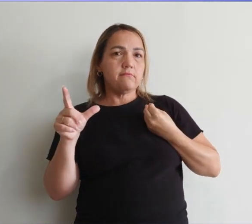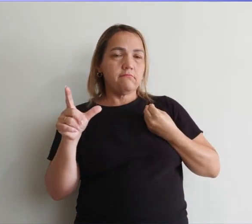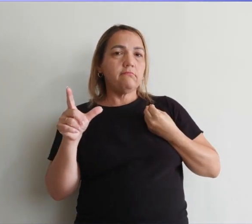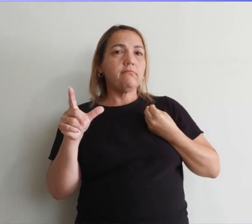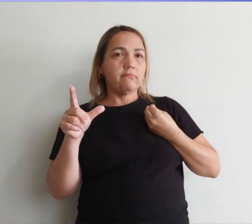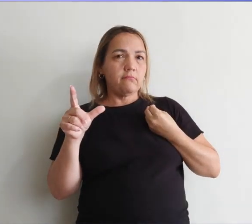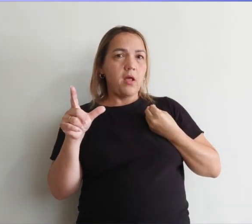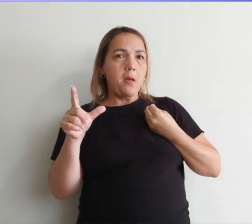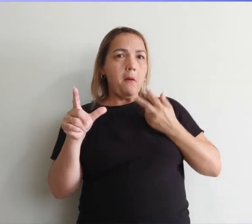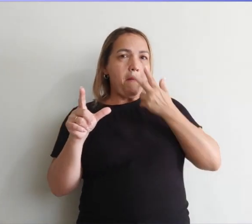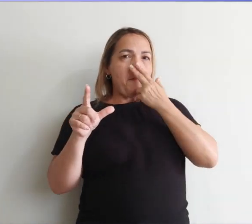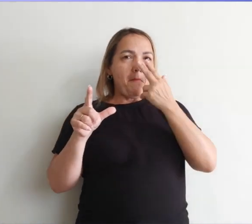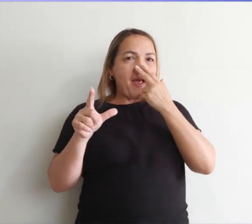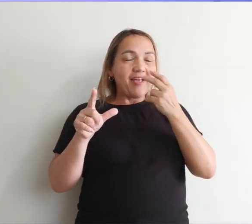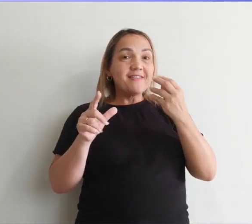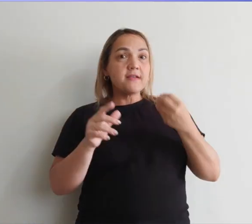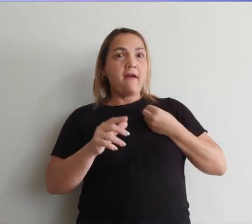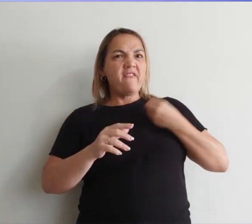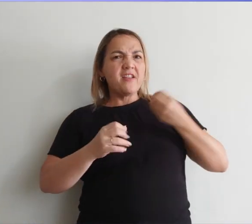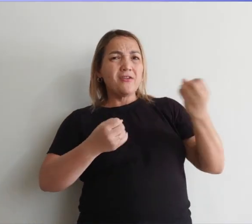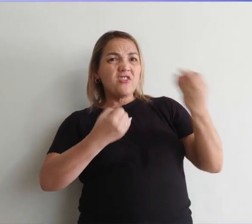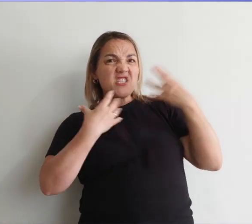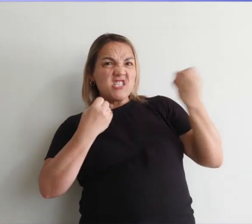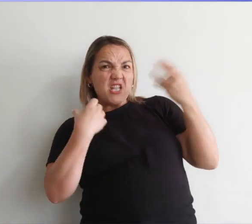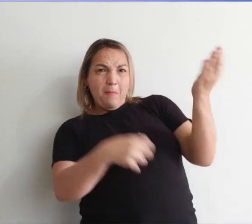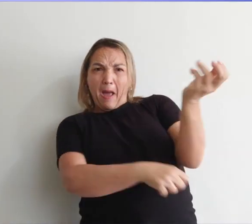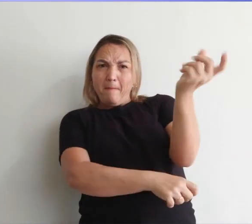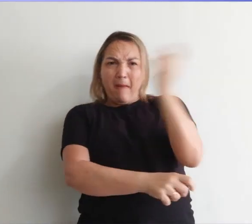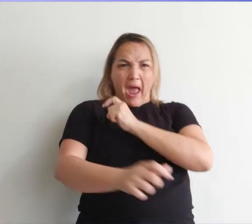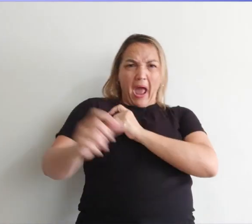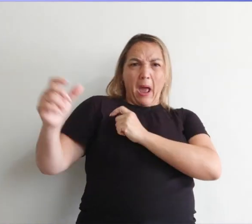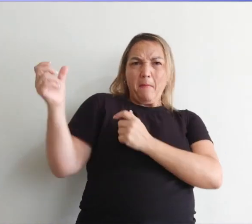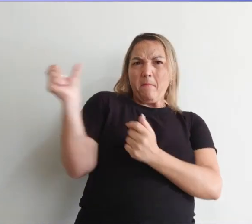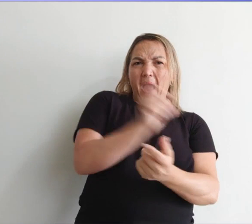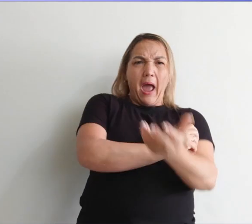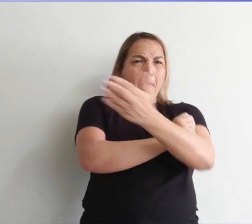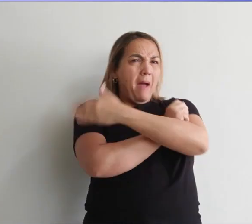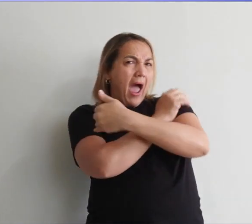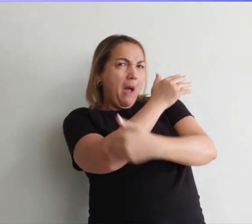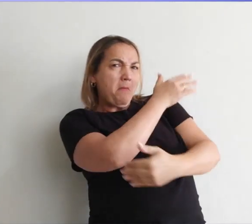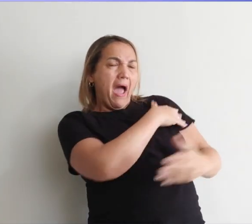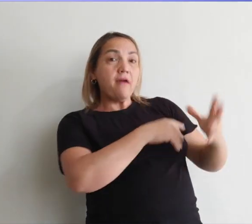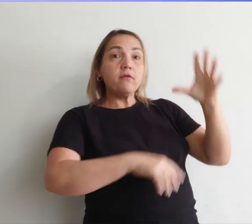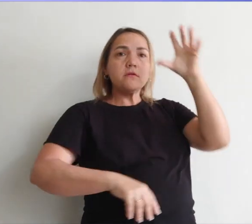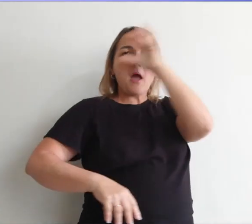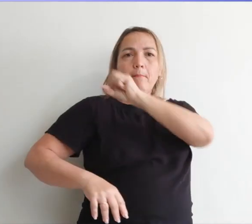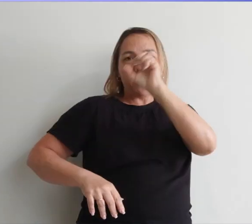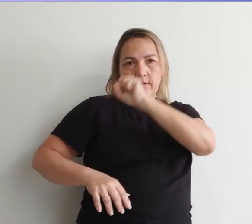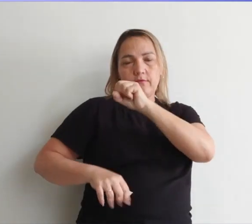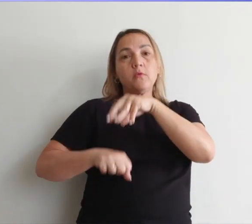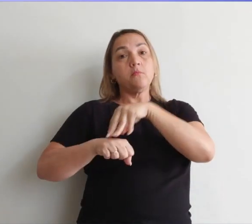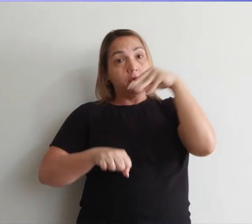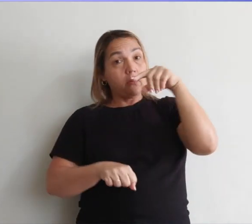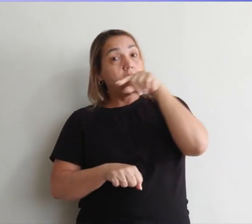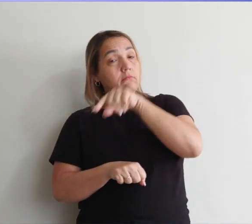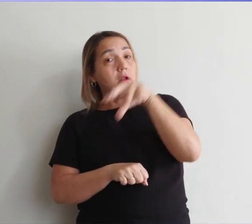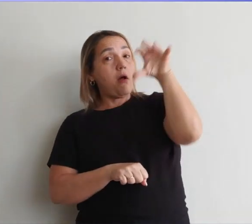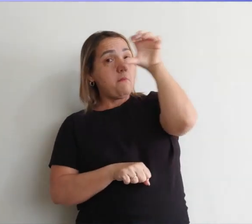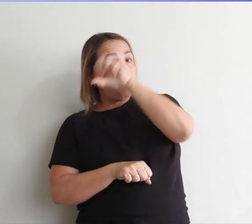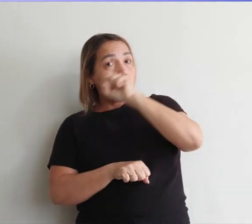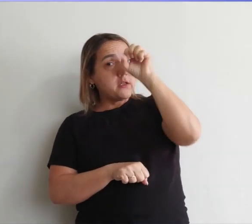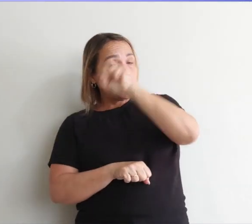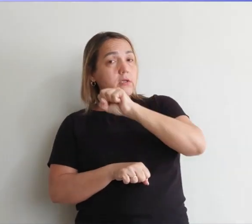dar umas bordoadas, você tem que acordar, você tem que despertar para a vida, né? E foi mais ou menos ali no mestrado